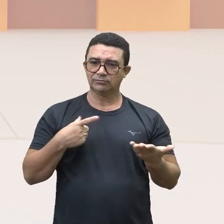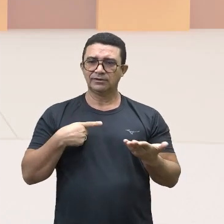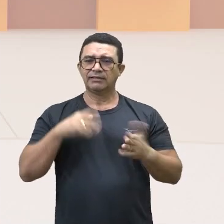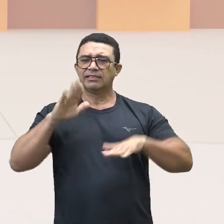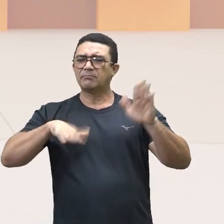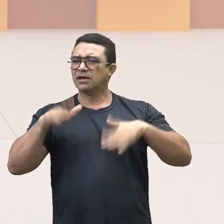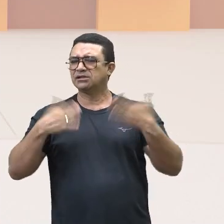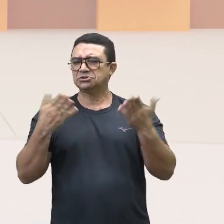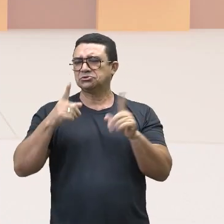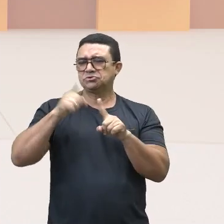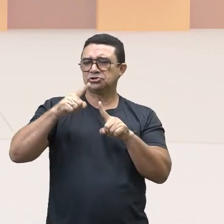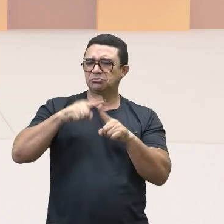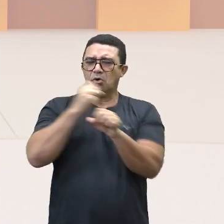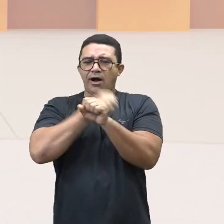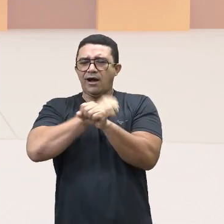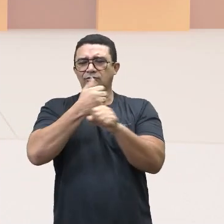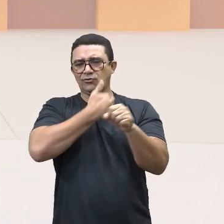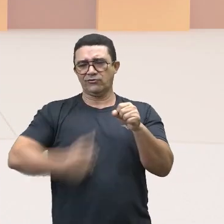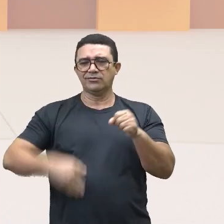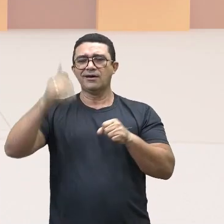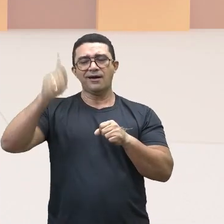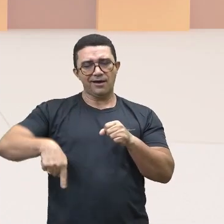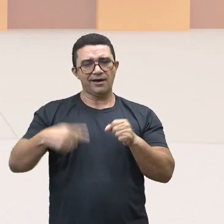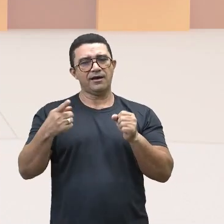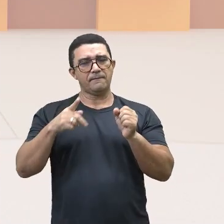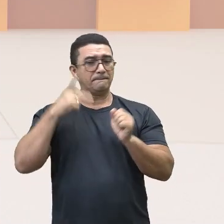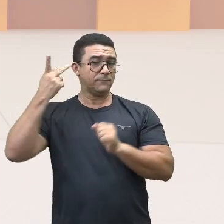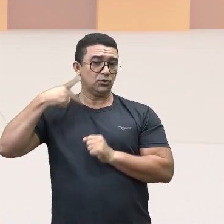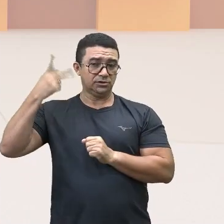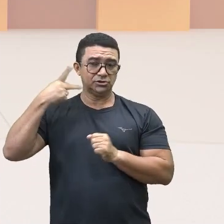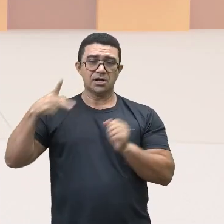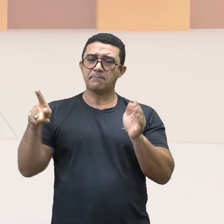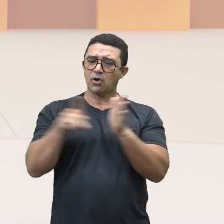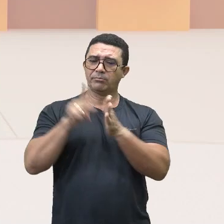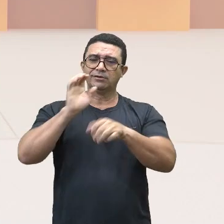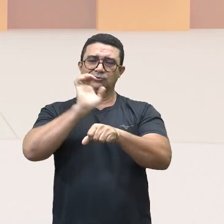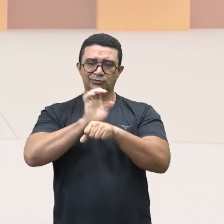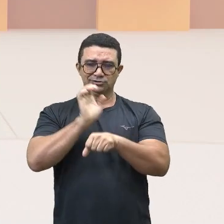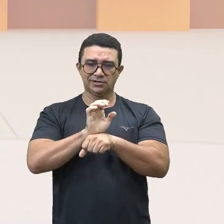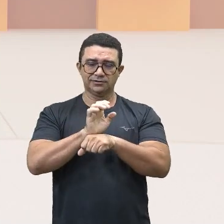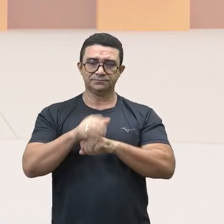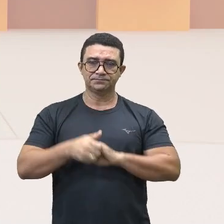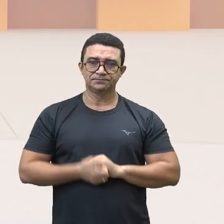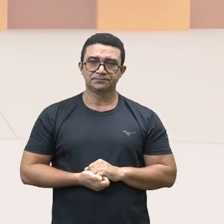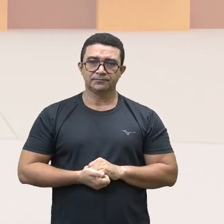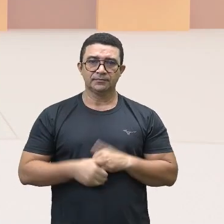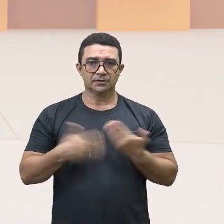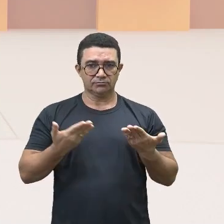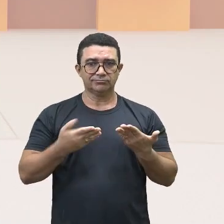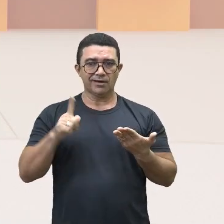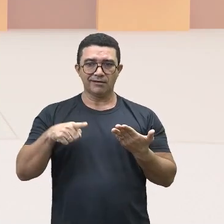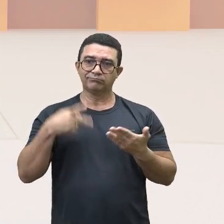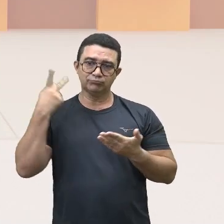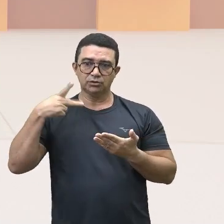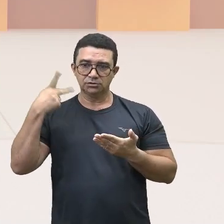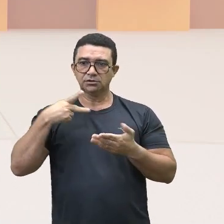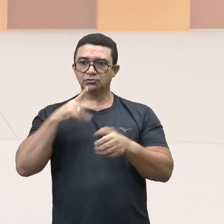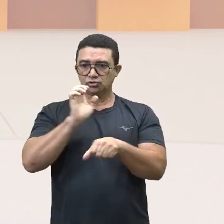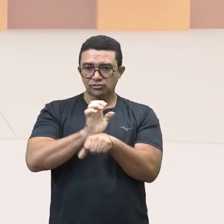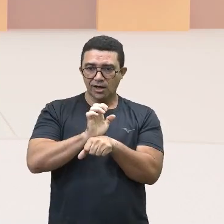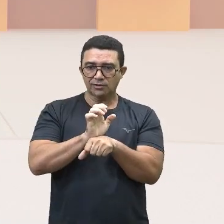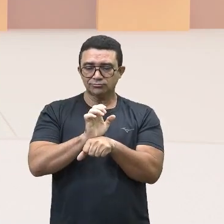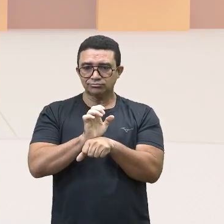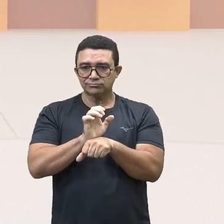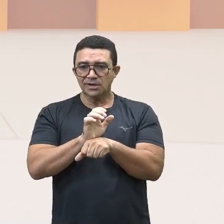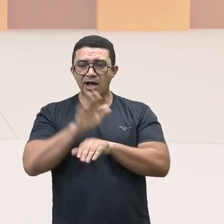governos. Por quê? Porque são políticas de Estado, não são políticas de governo, né? São políticas de Estado. Então, muitas